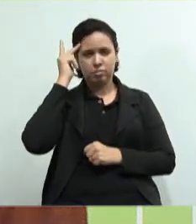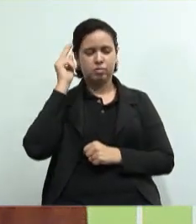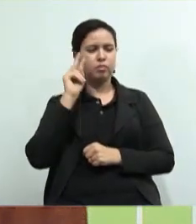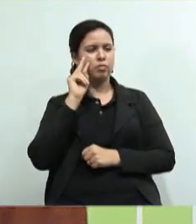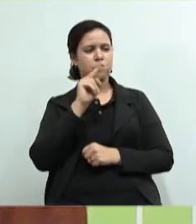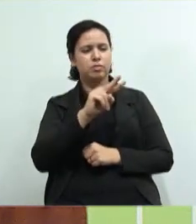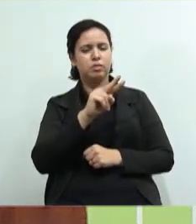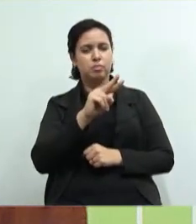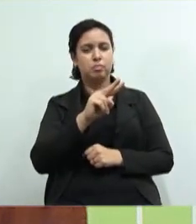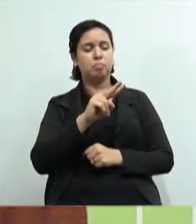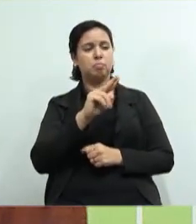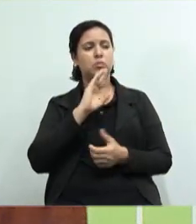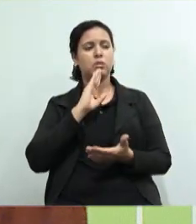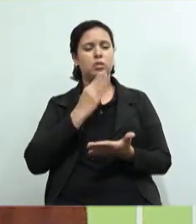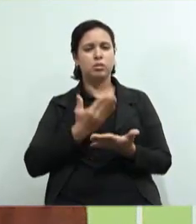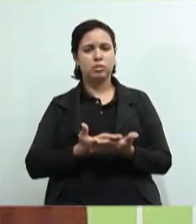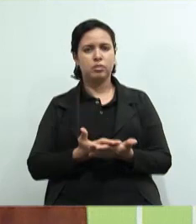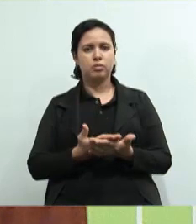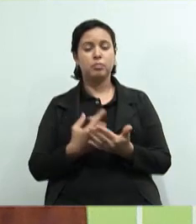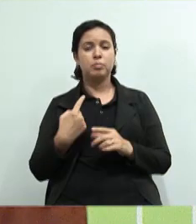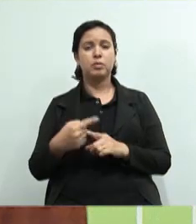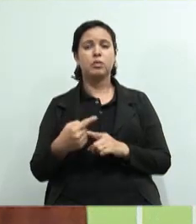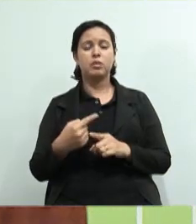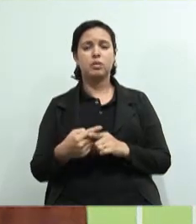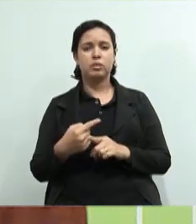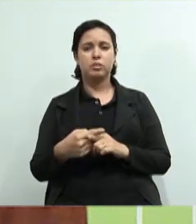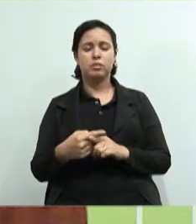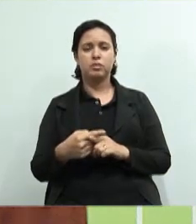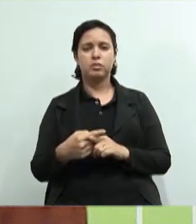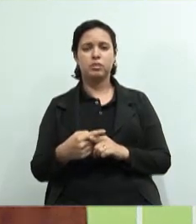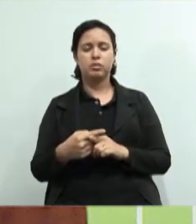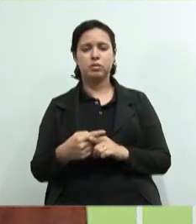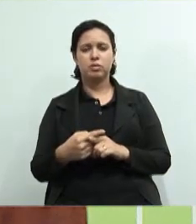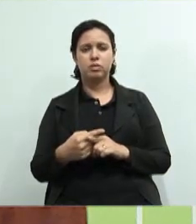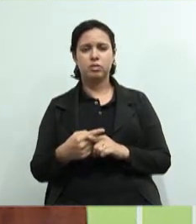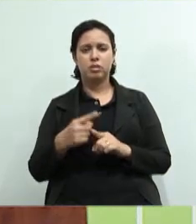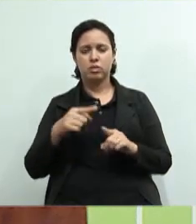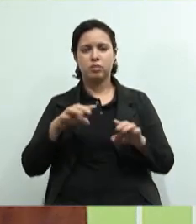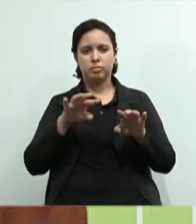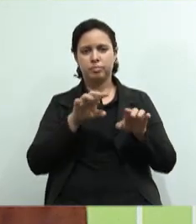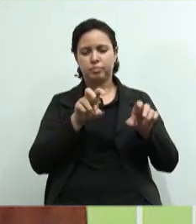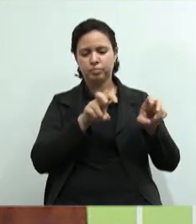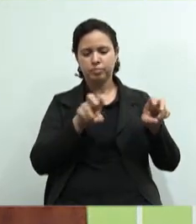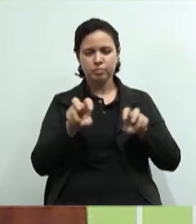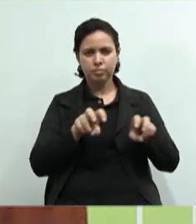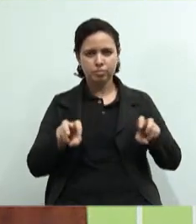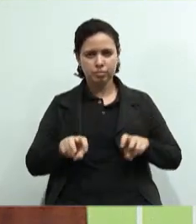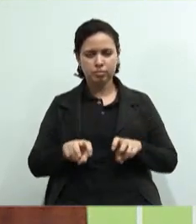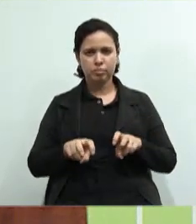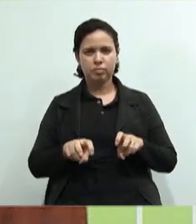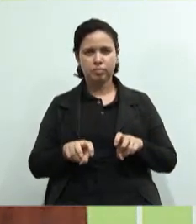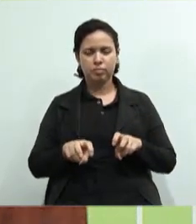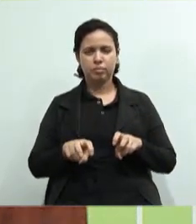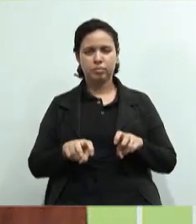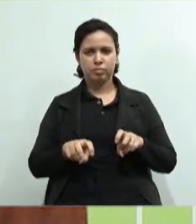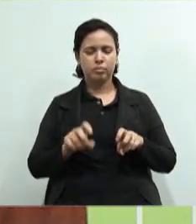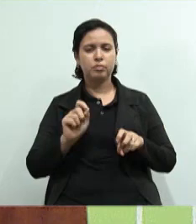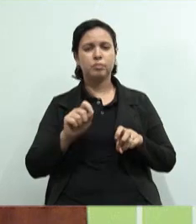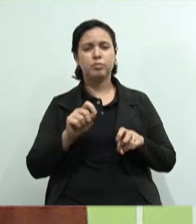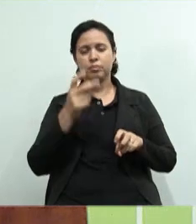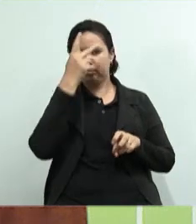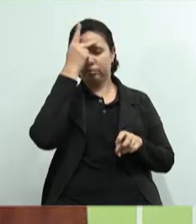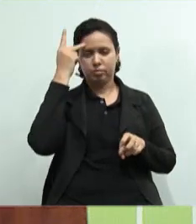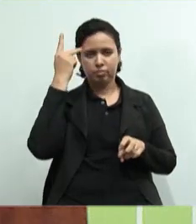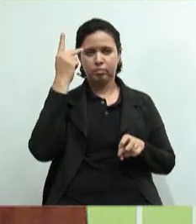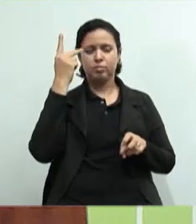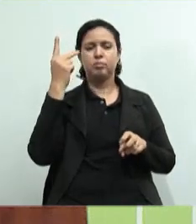ver os japoneses, né? A torcida japonesa no estádio. Eles levavam o lixo